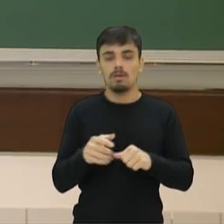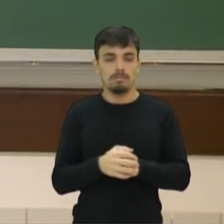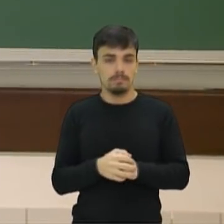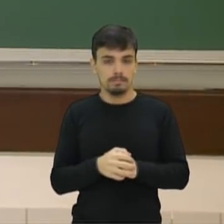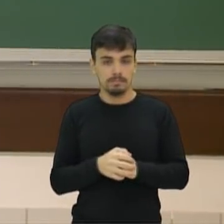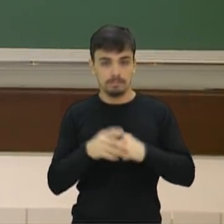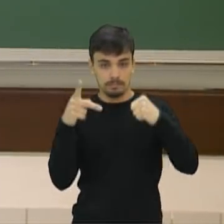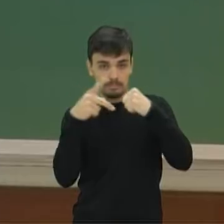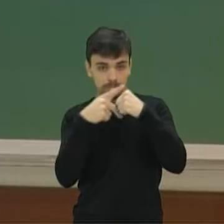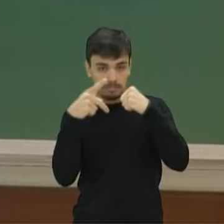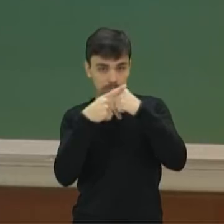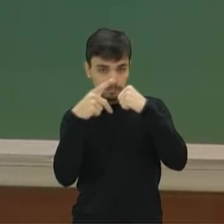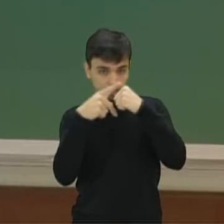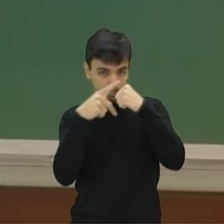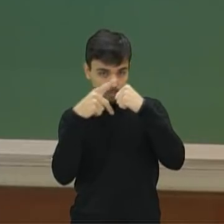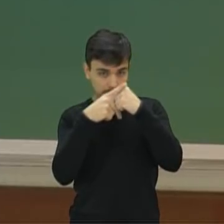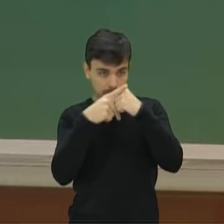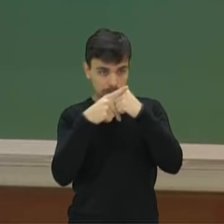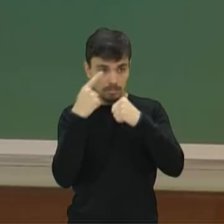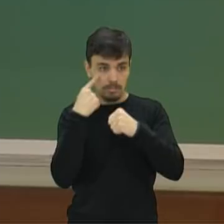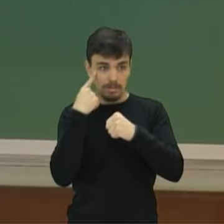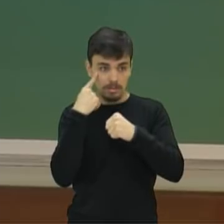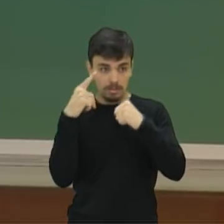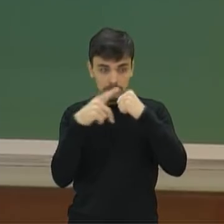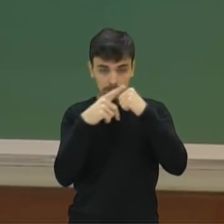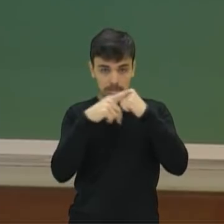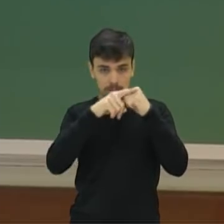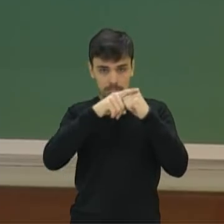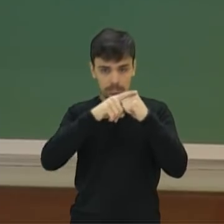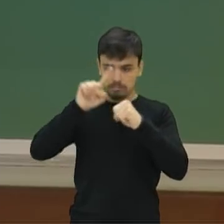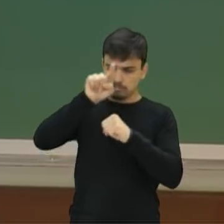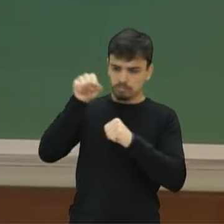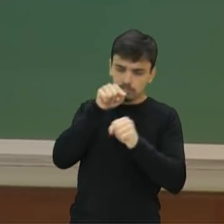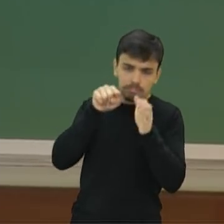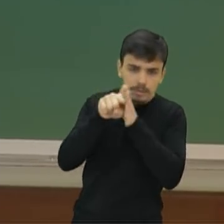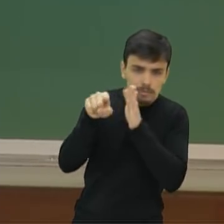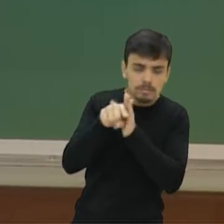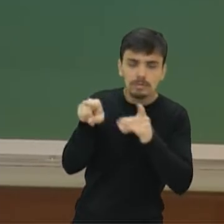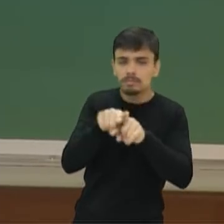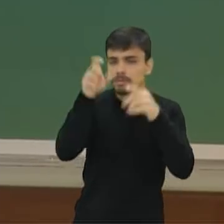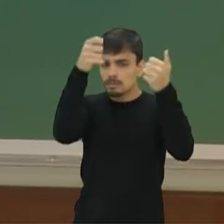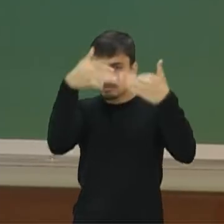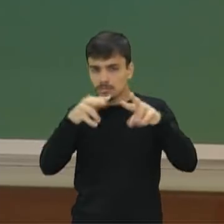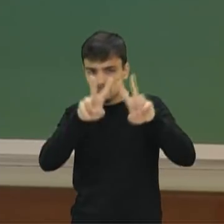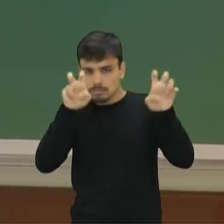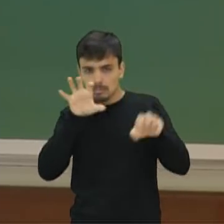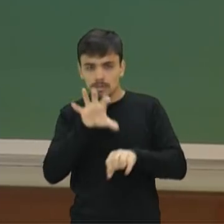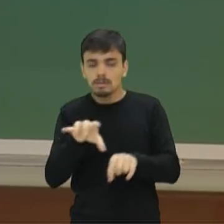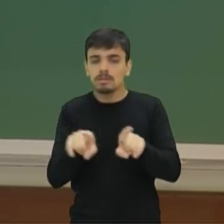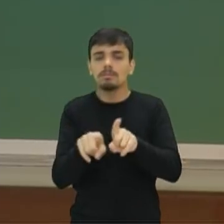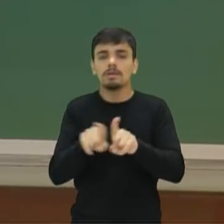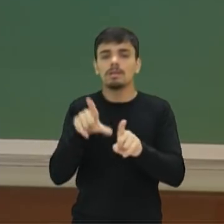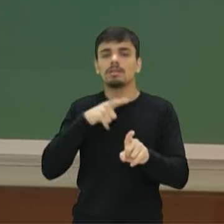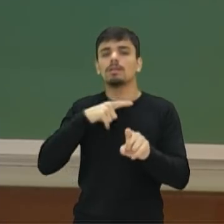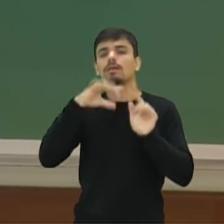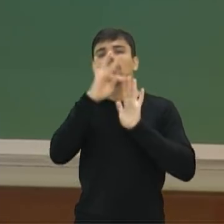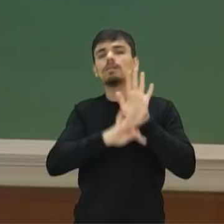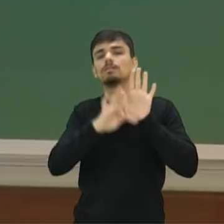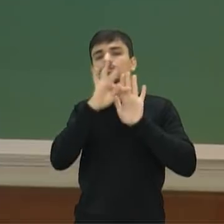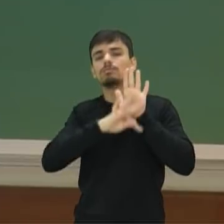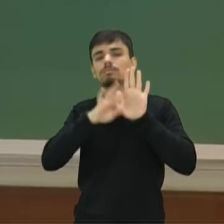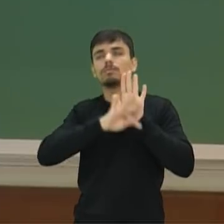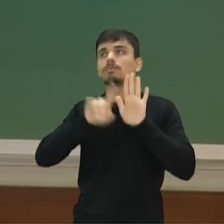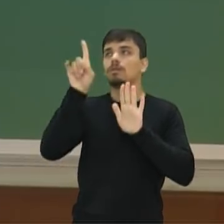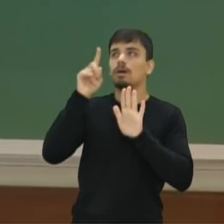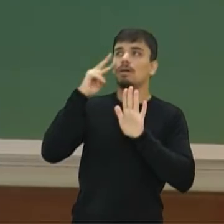pronome interrogativo, presta atenção no pronome interrogativo, já falou várias vezes sobre ele, e vai no texto para